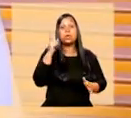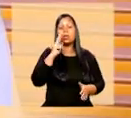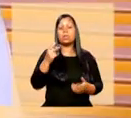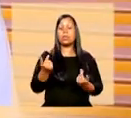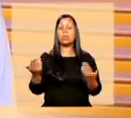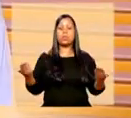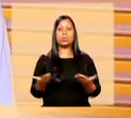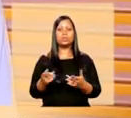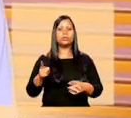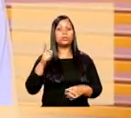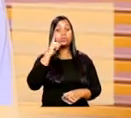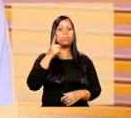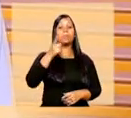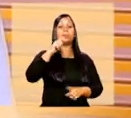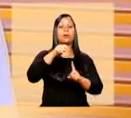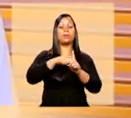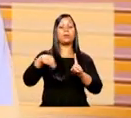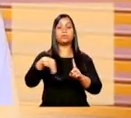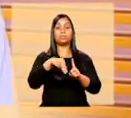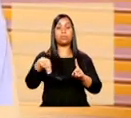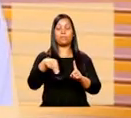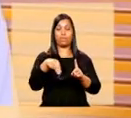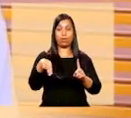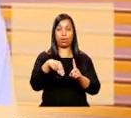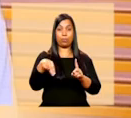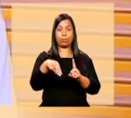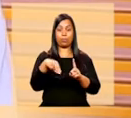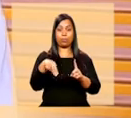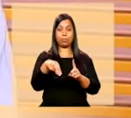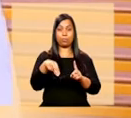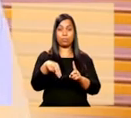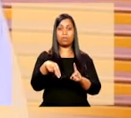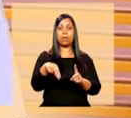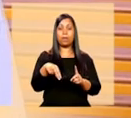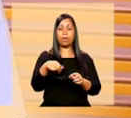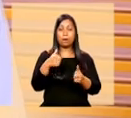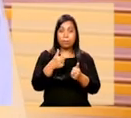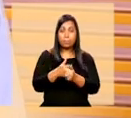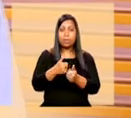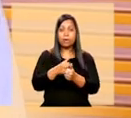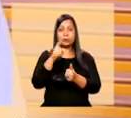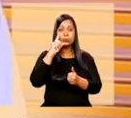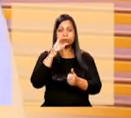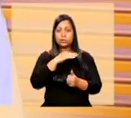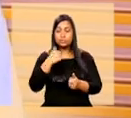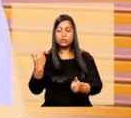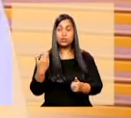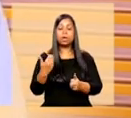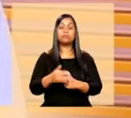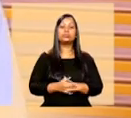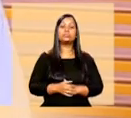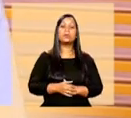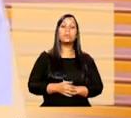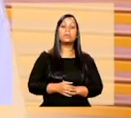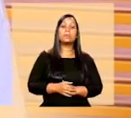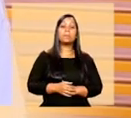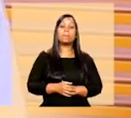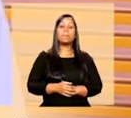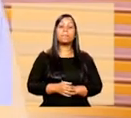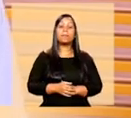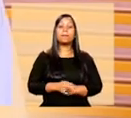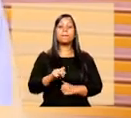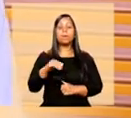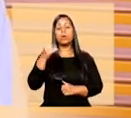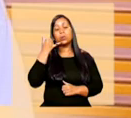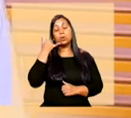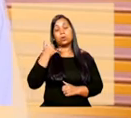se fosse hoje. Foi no dia 1º de novembro, que é véspera do dia de finados, que eu fui fazer a cirurgia.